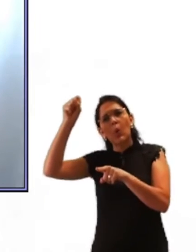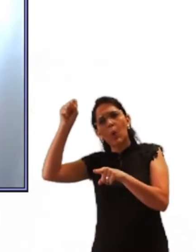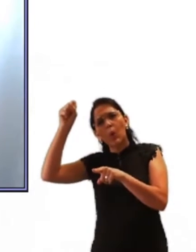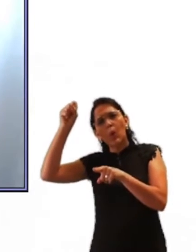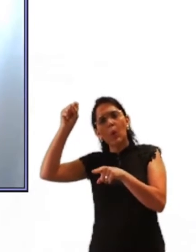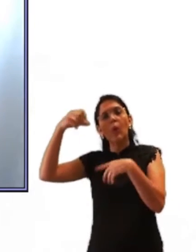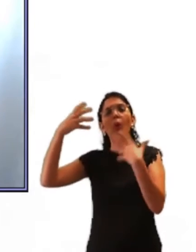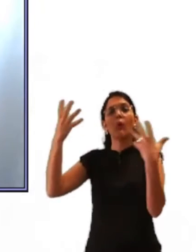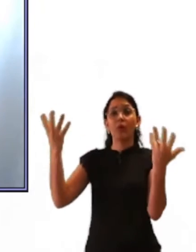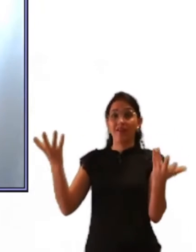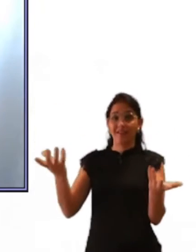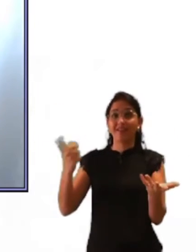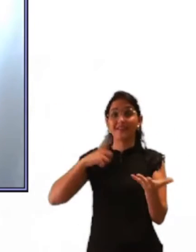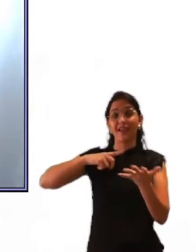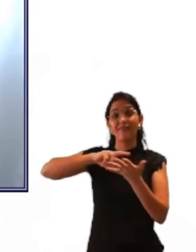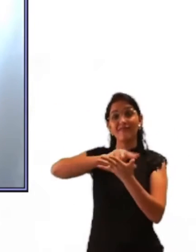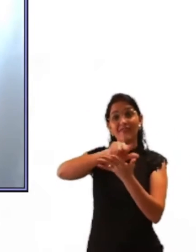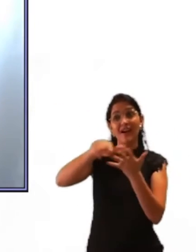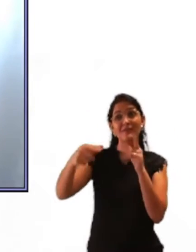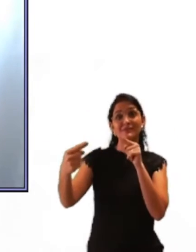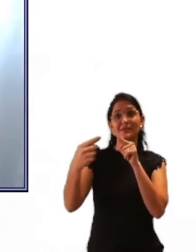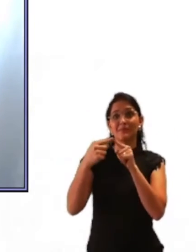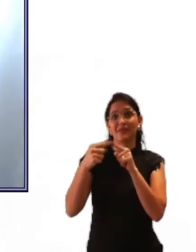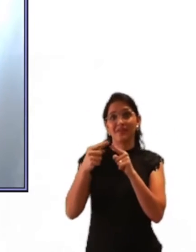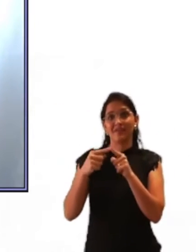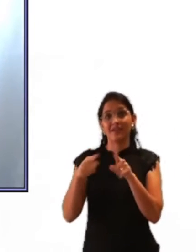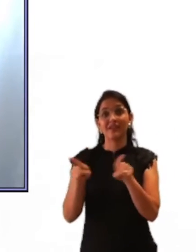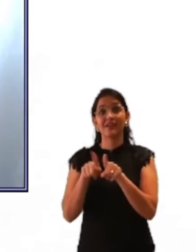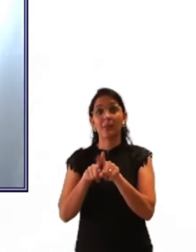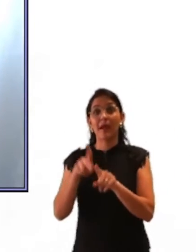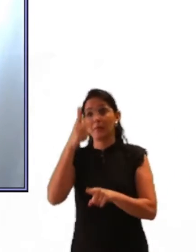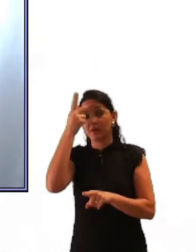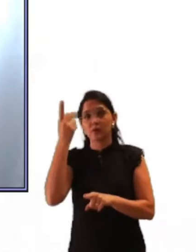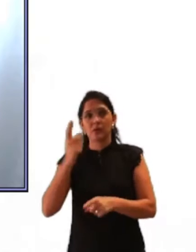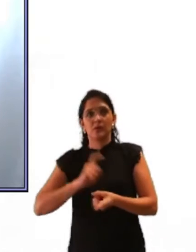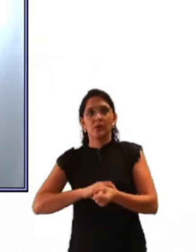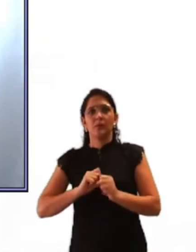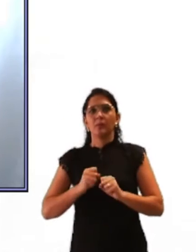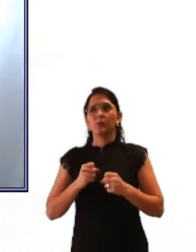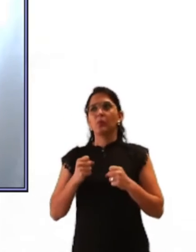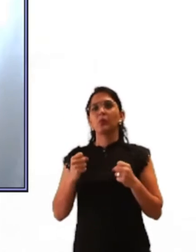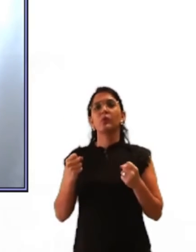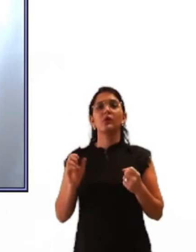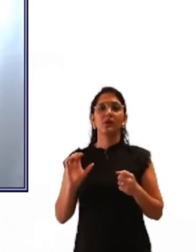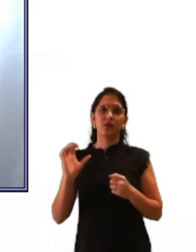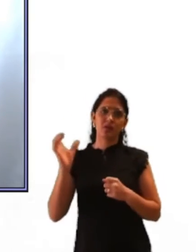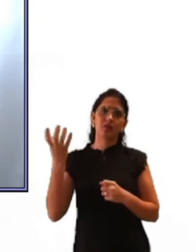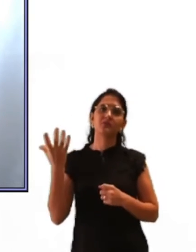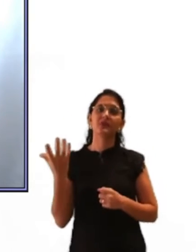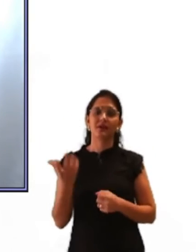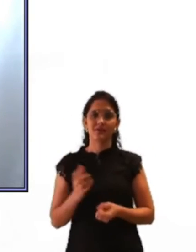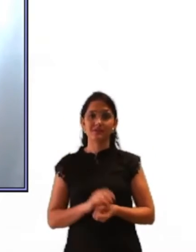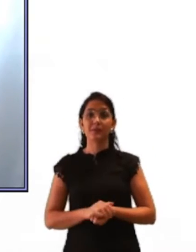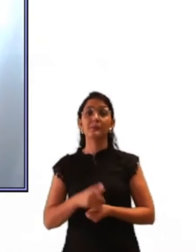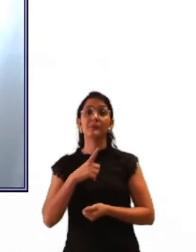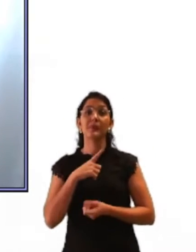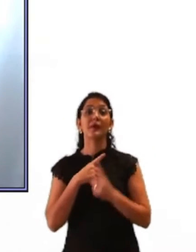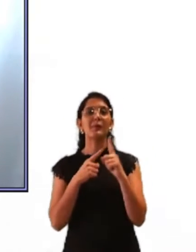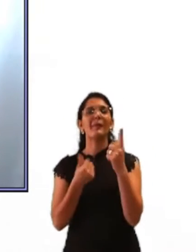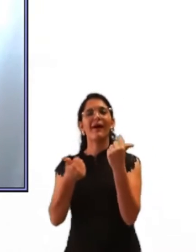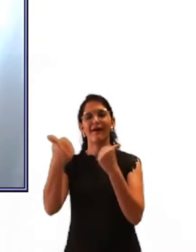menos iluminado. Os fatores de estresse, né? Tem uma análise